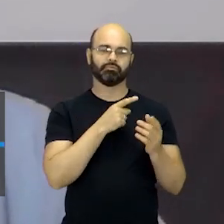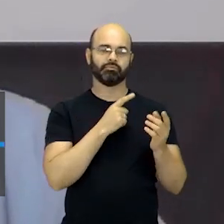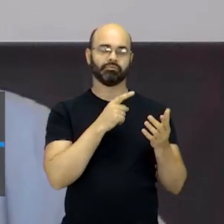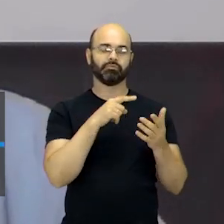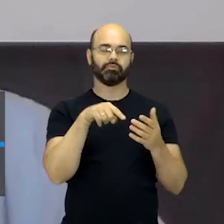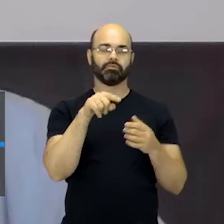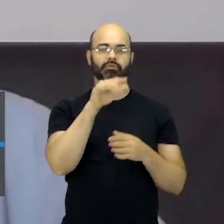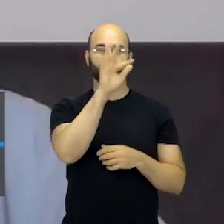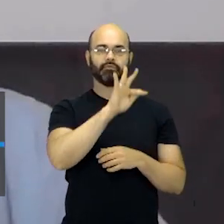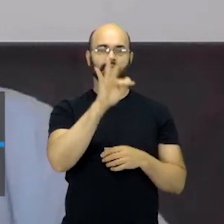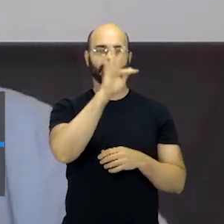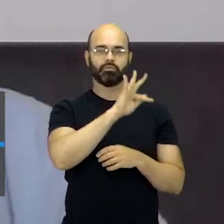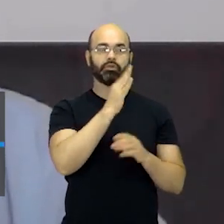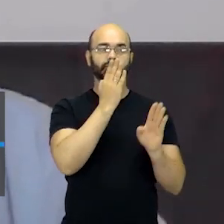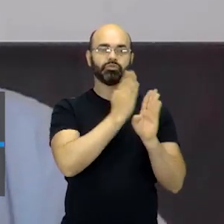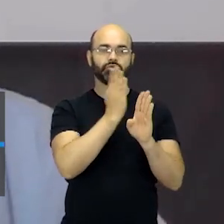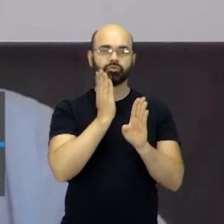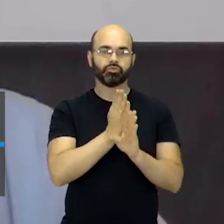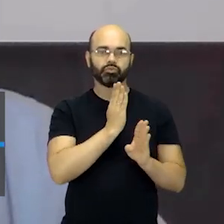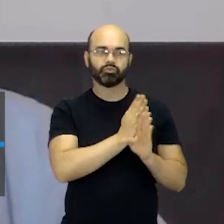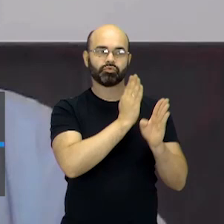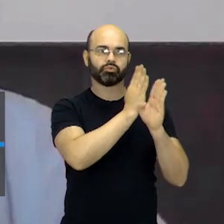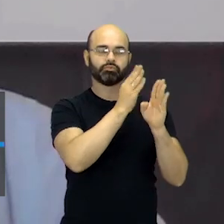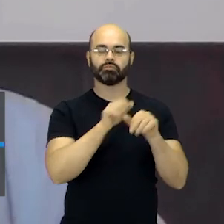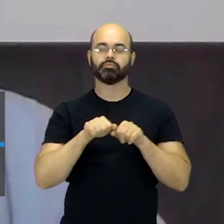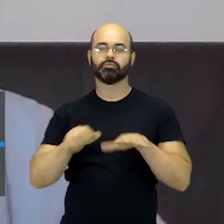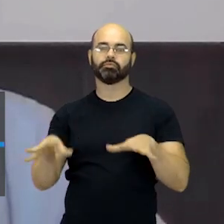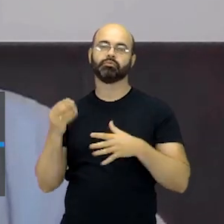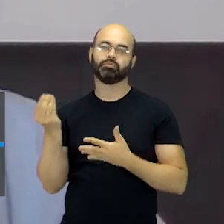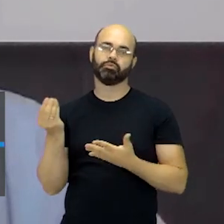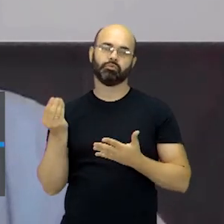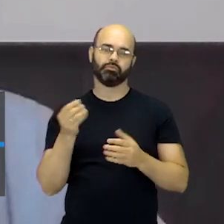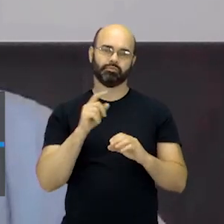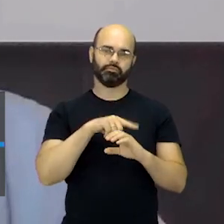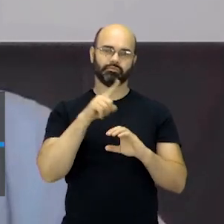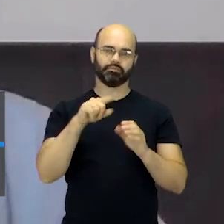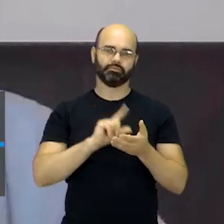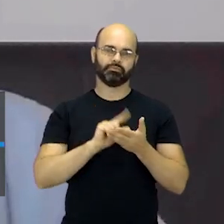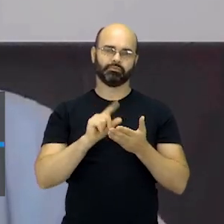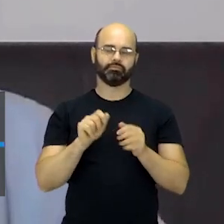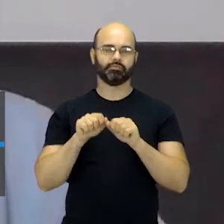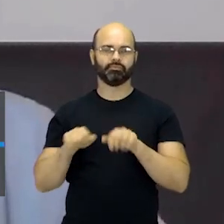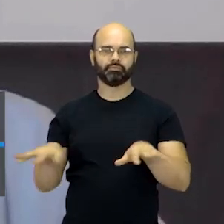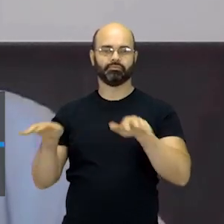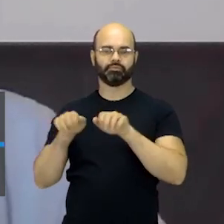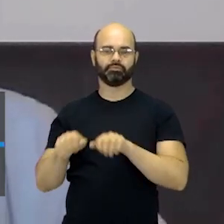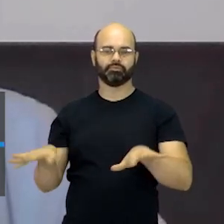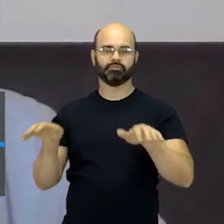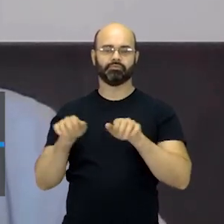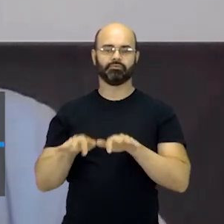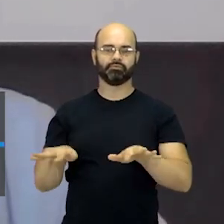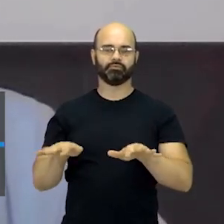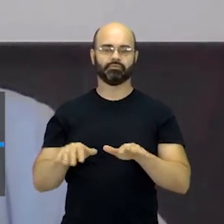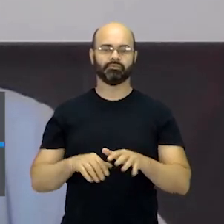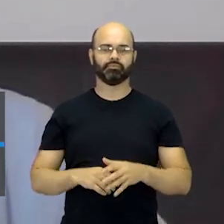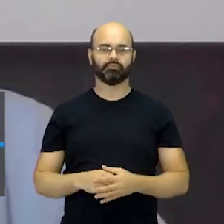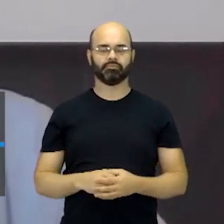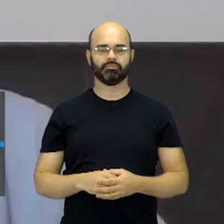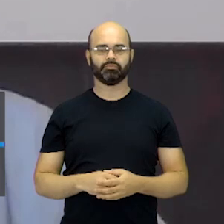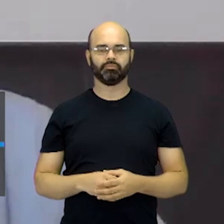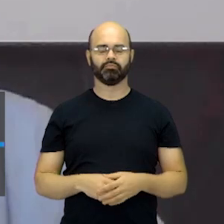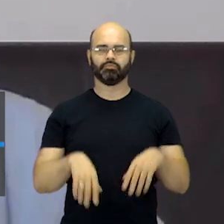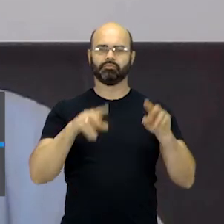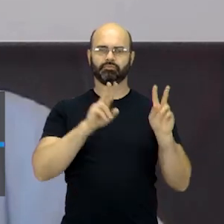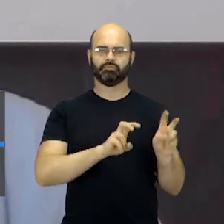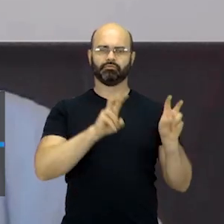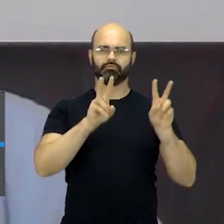na academia, né, por exemplo. Então, geralmente nos artigos de divulgação científica nós vamos encontrar temáticas